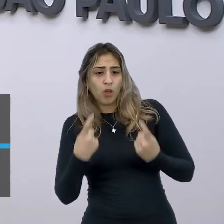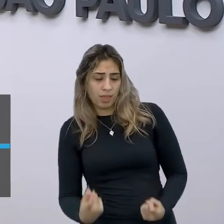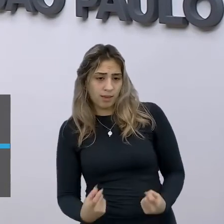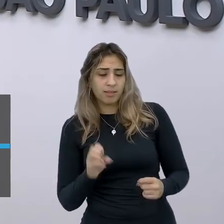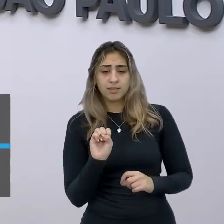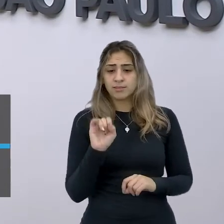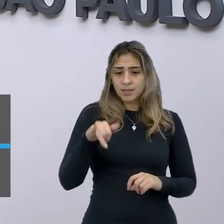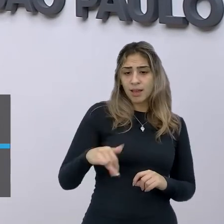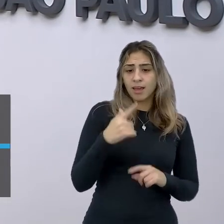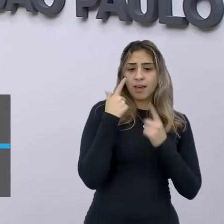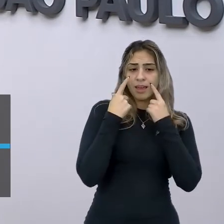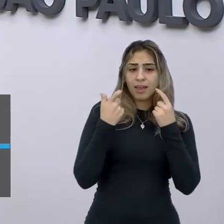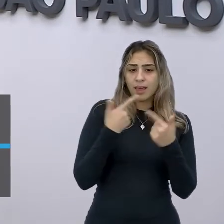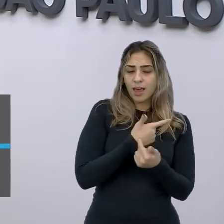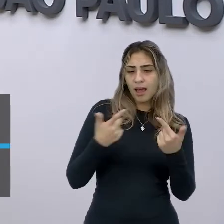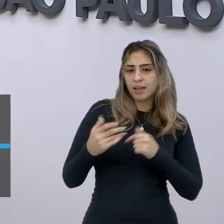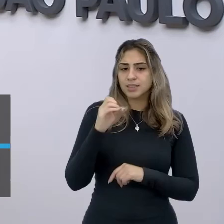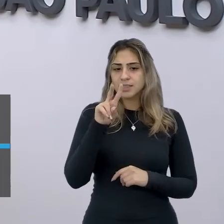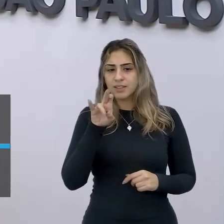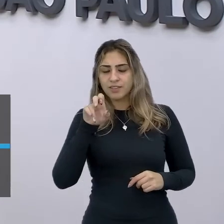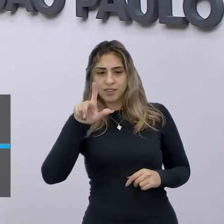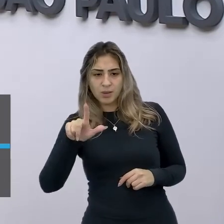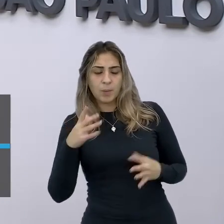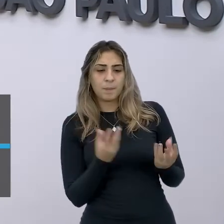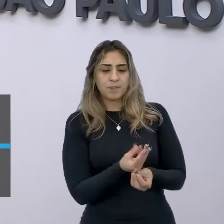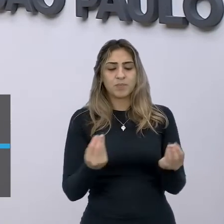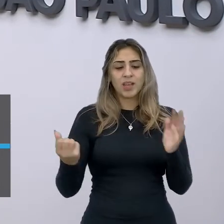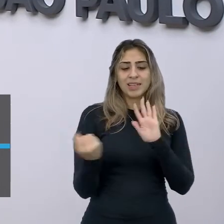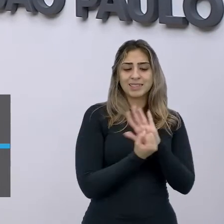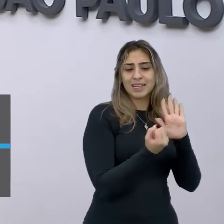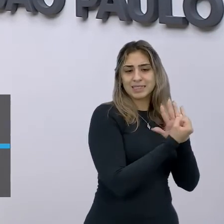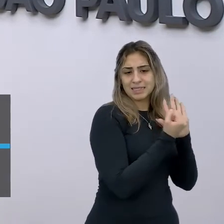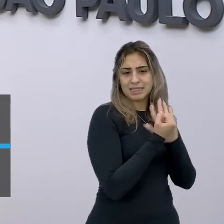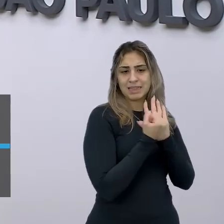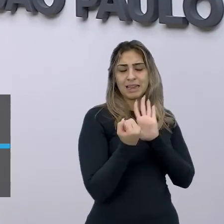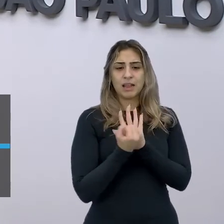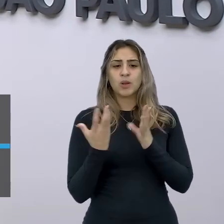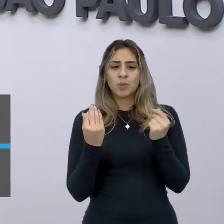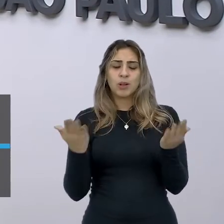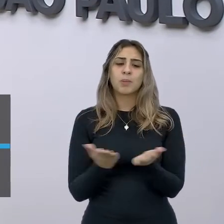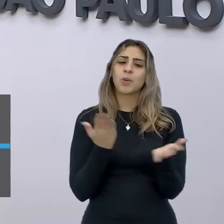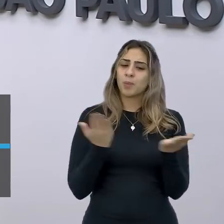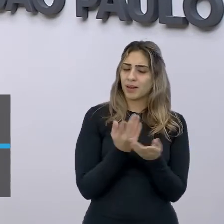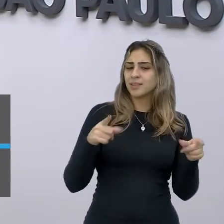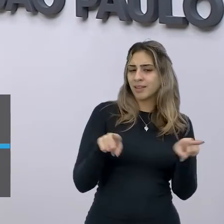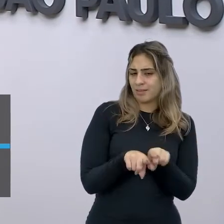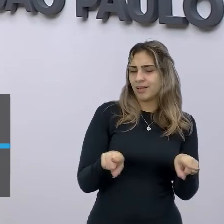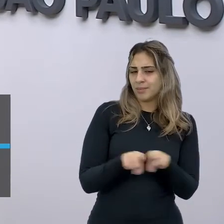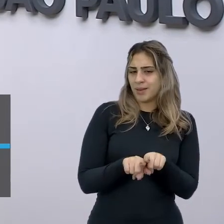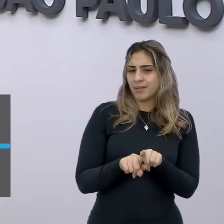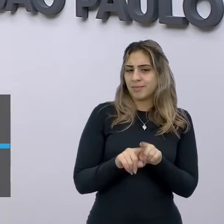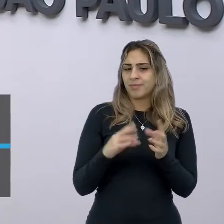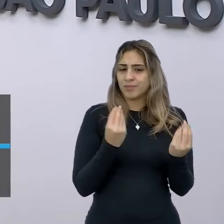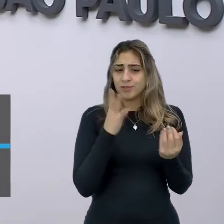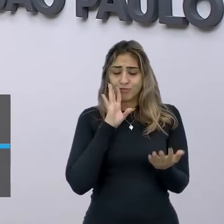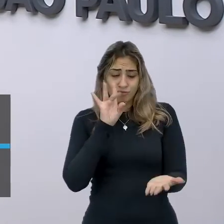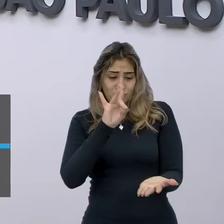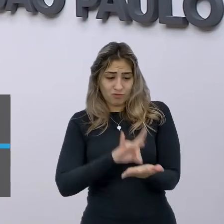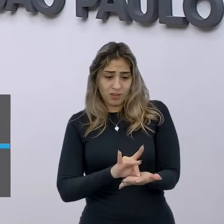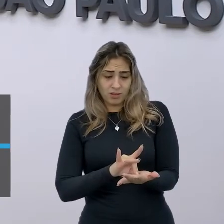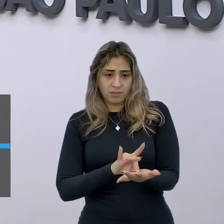violentas, né? E guerra civil, muitos assassinatos, né? E muita pobreza também. Então, um dos